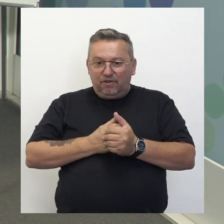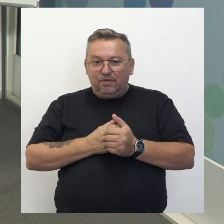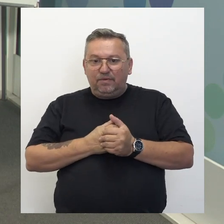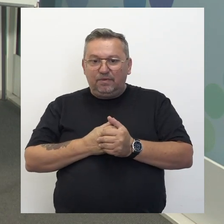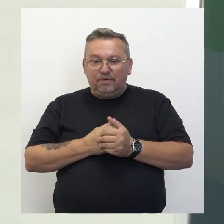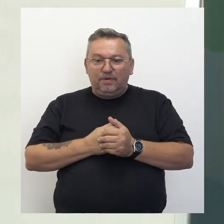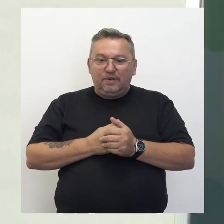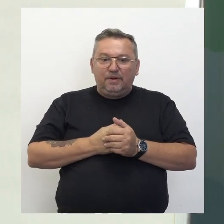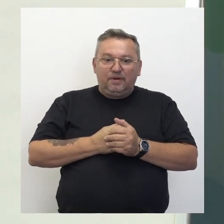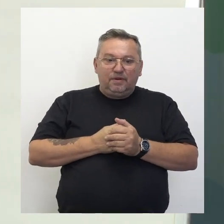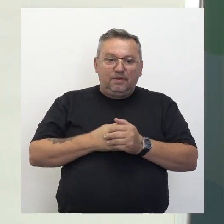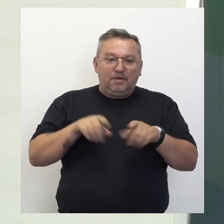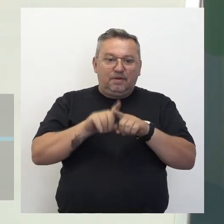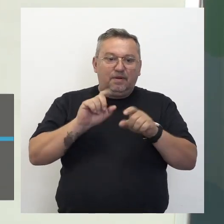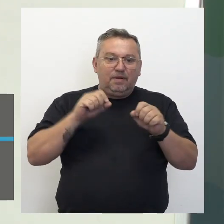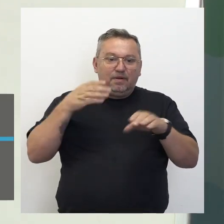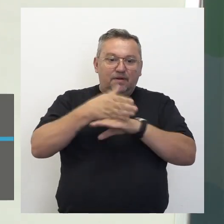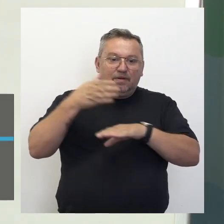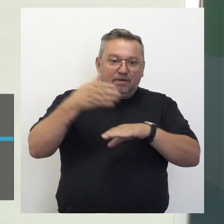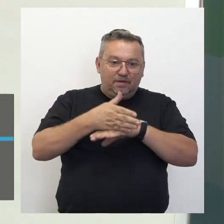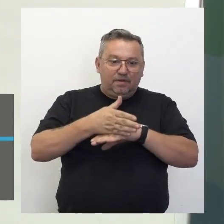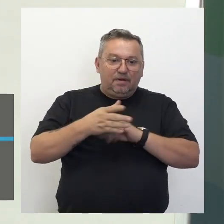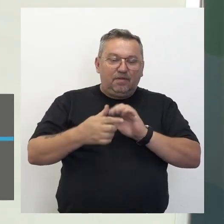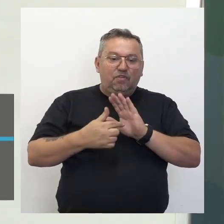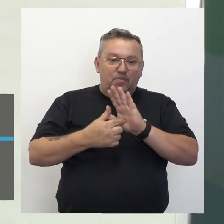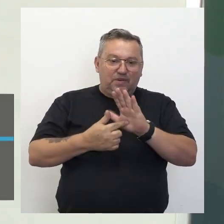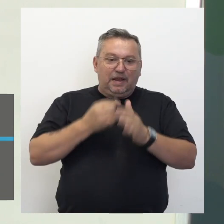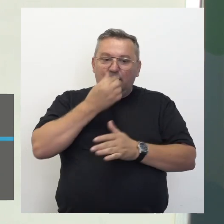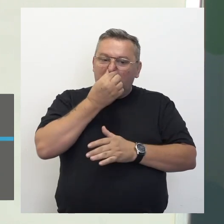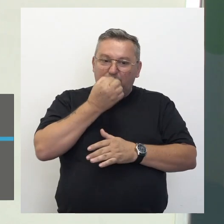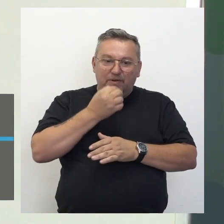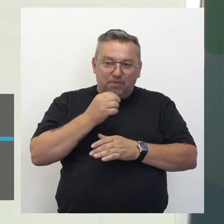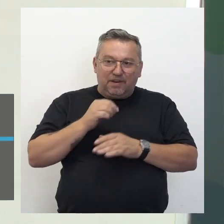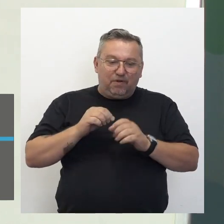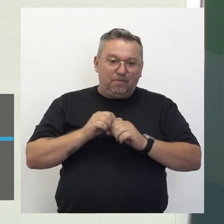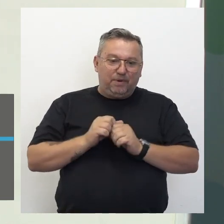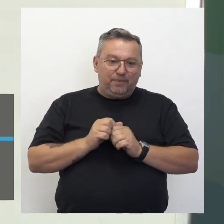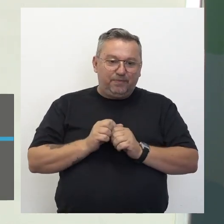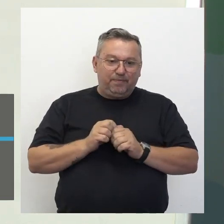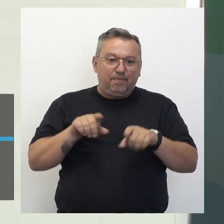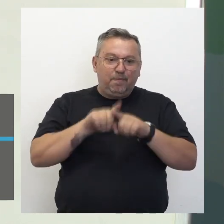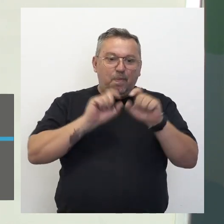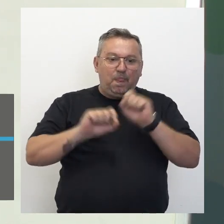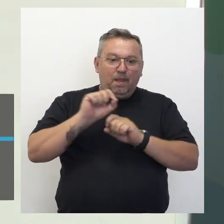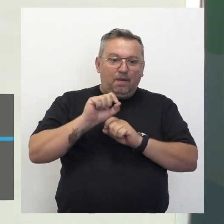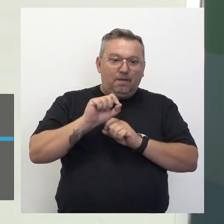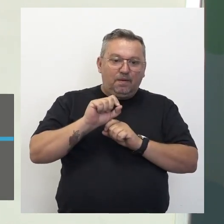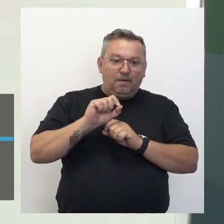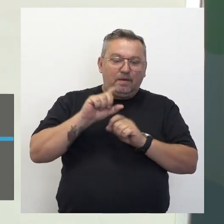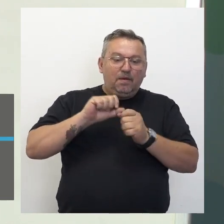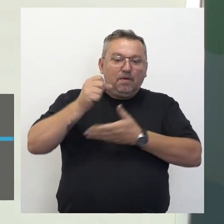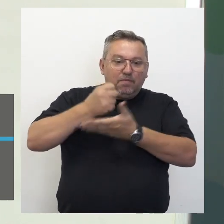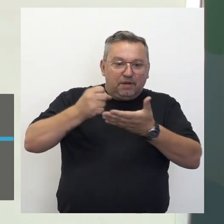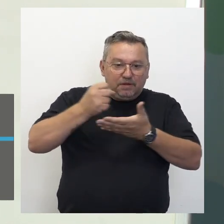quê? Quem participa da constante de equilíbrio, seja ela de concentração, de ácido, de base, tudo